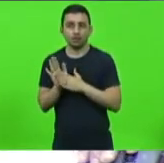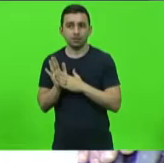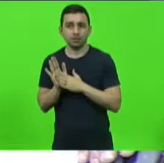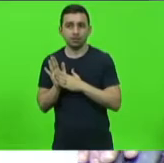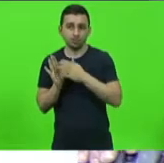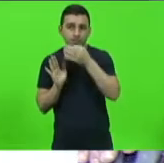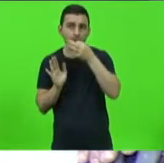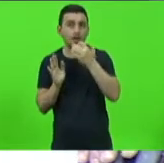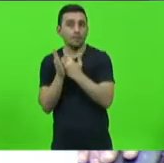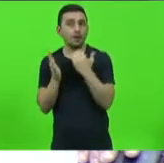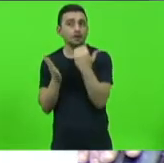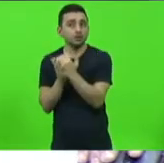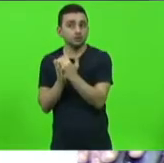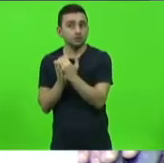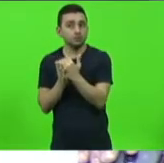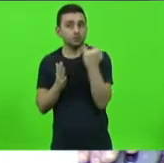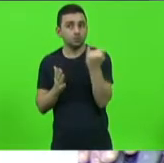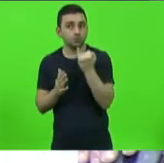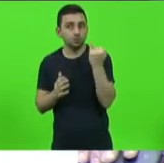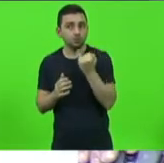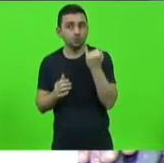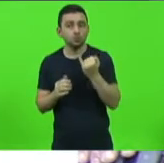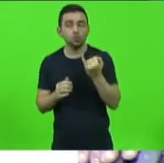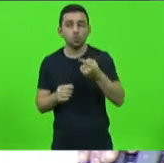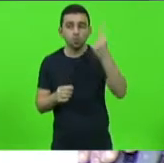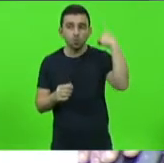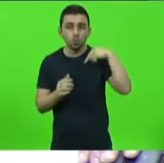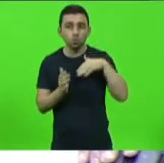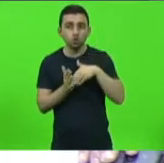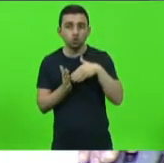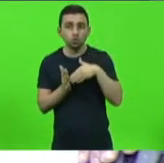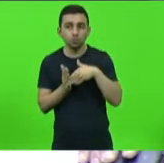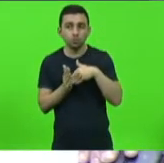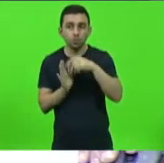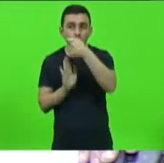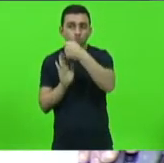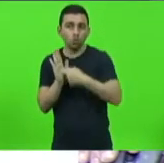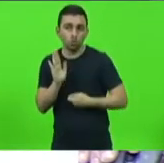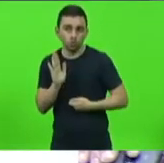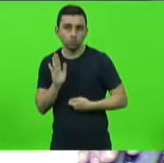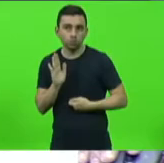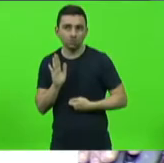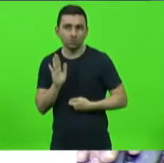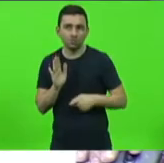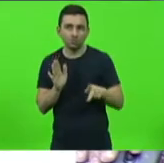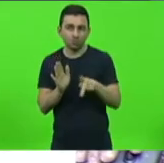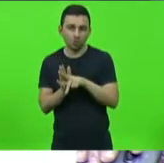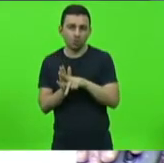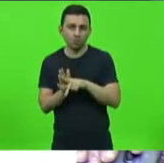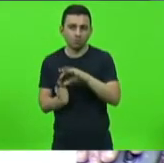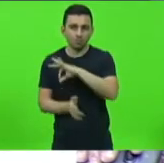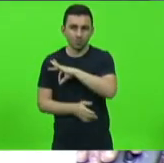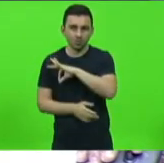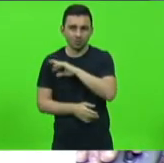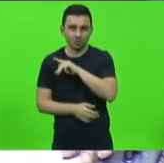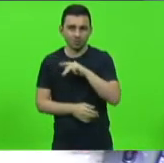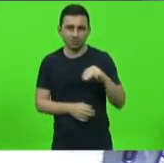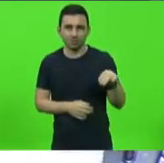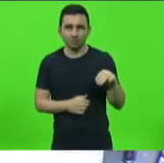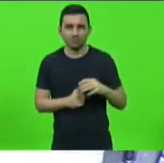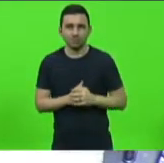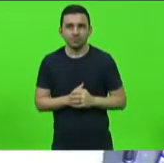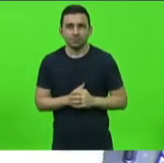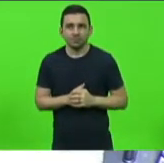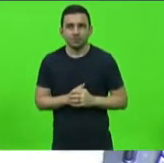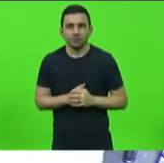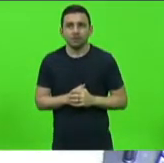ter. No último concurso para oficial da Polícia Militar, nós